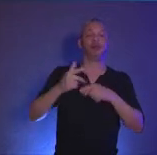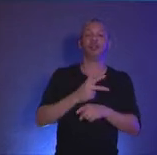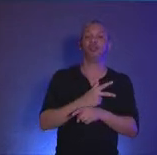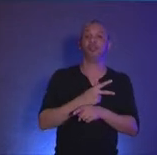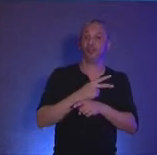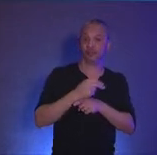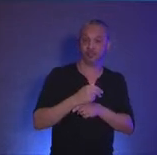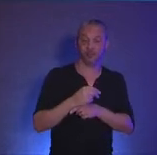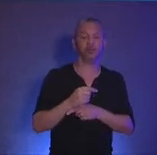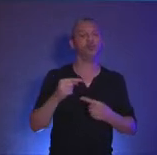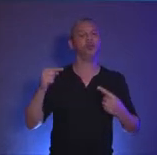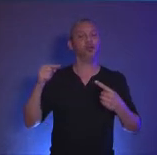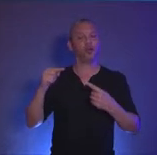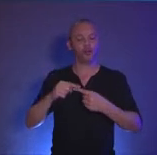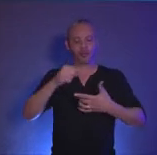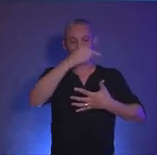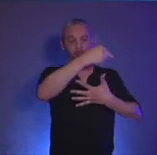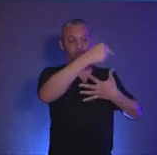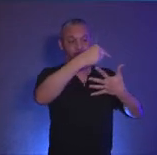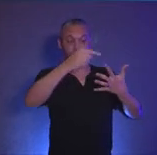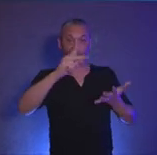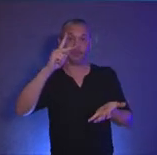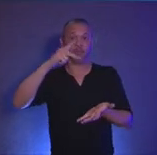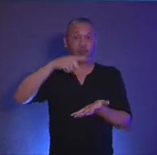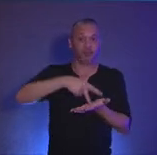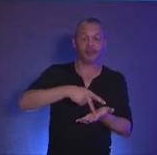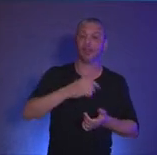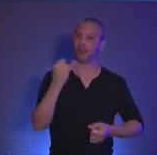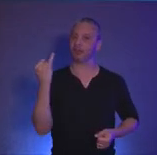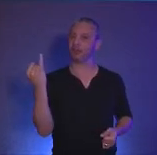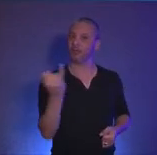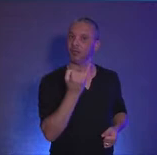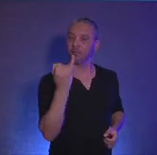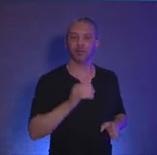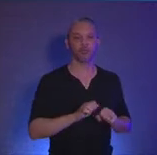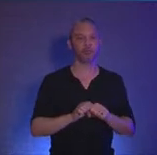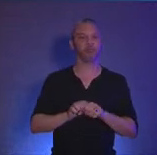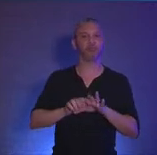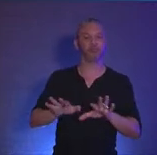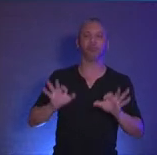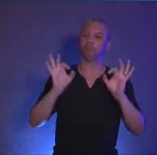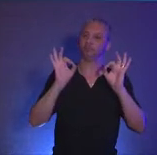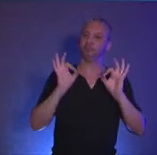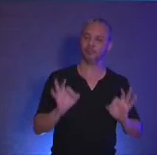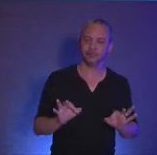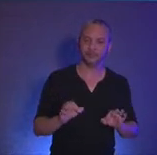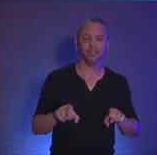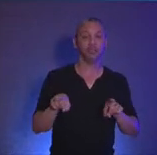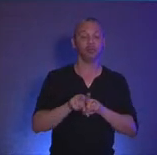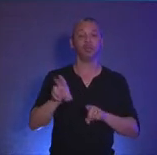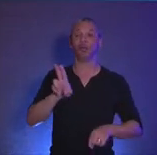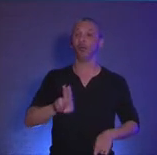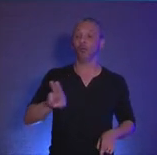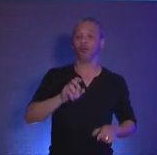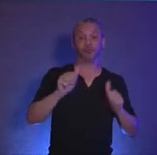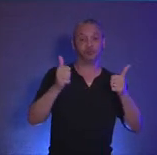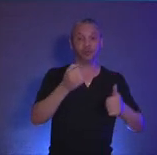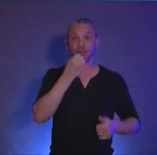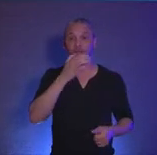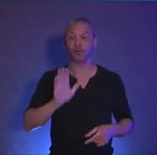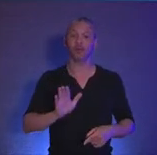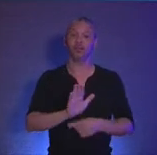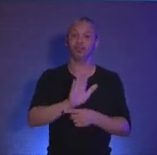vencedor, além de atender os critérios de originalidade, relevância, replicabilidade e precisão, também é uma ferramenta útil para